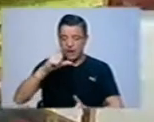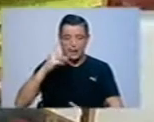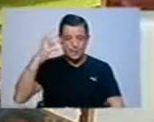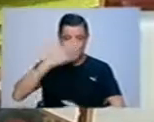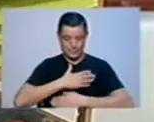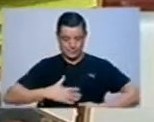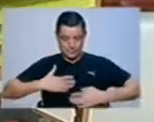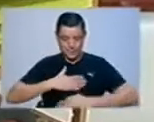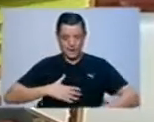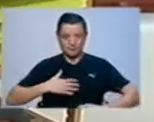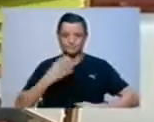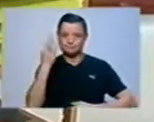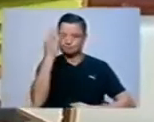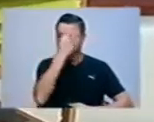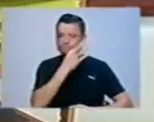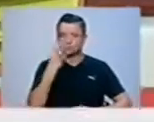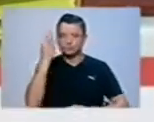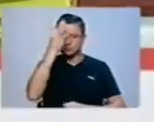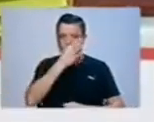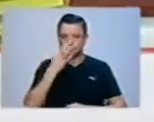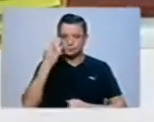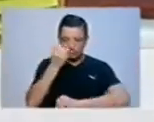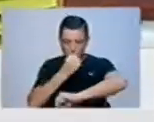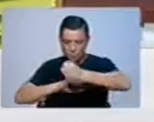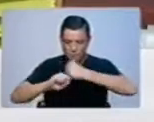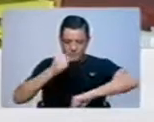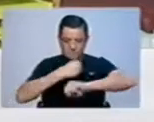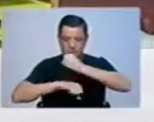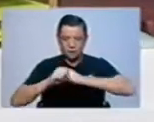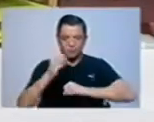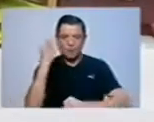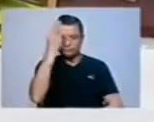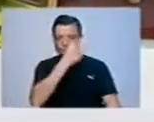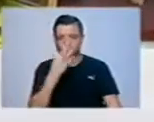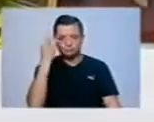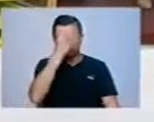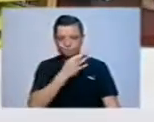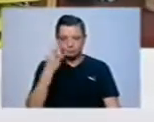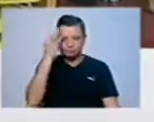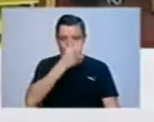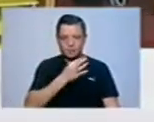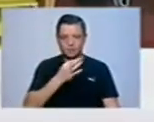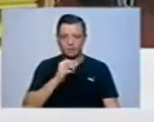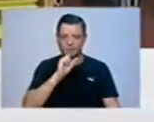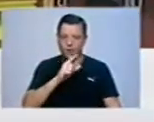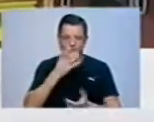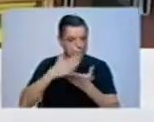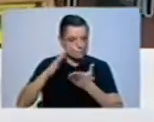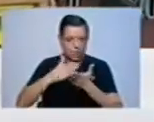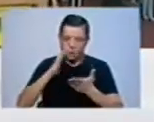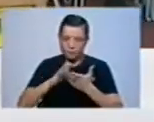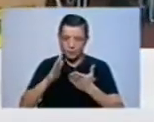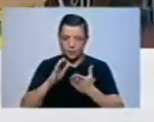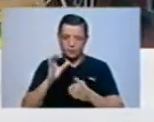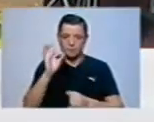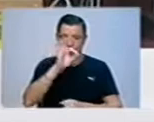aplicar cuidadosamente. Com movimentos circulares, não é? Exatamente. E é preciso deixar atuar ou retiramos logo com água? Não pode retirar logo. Porquê? Os granulados